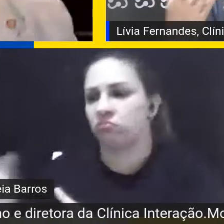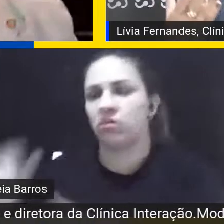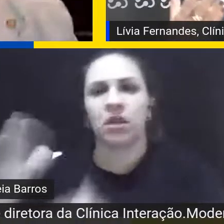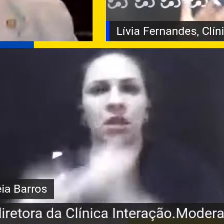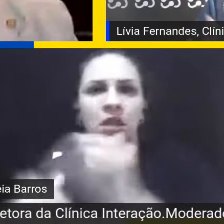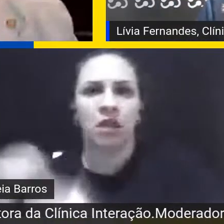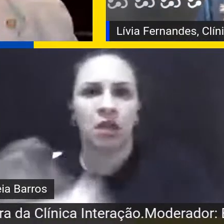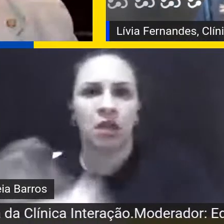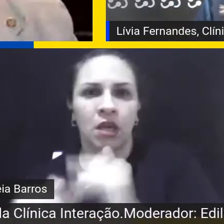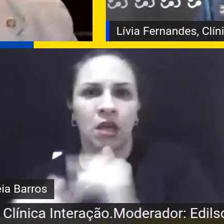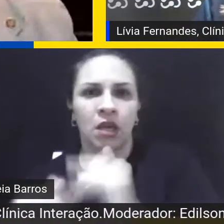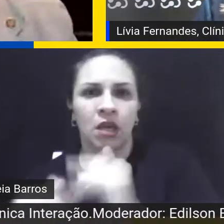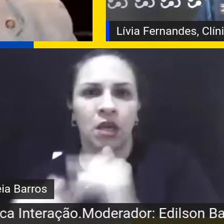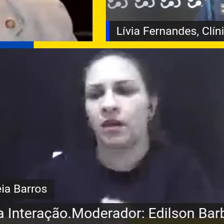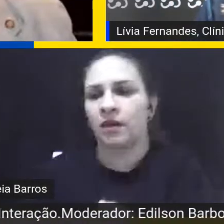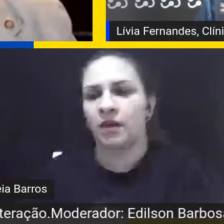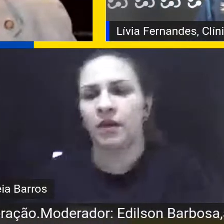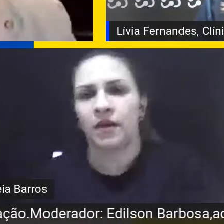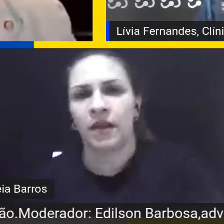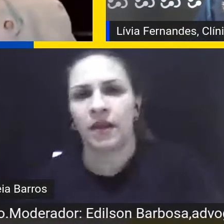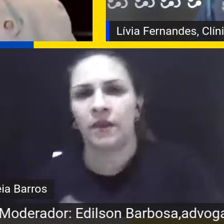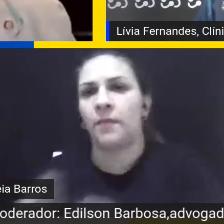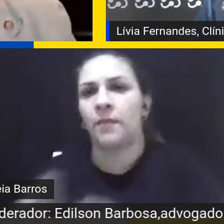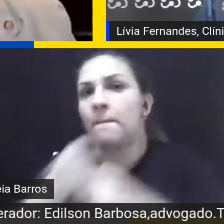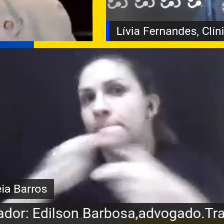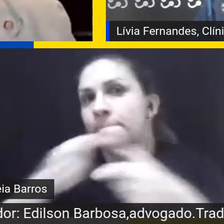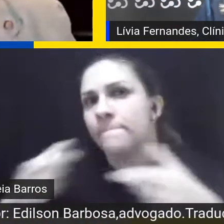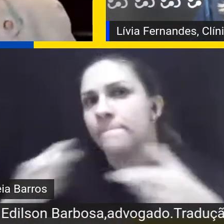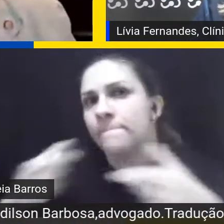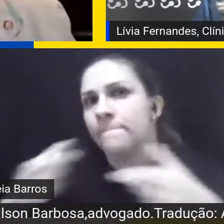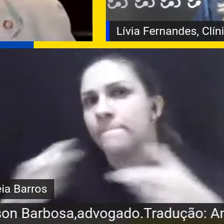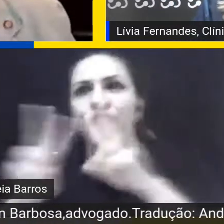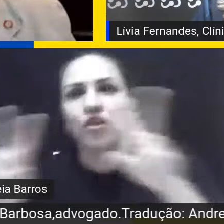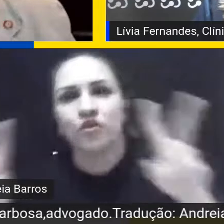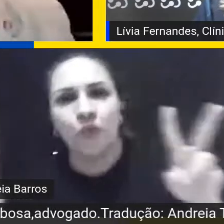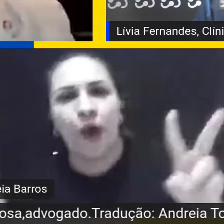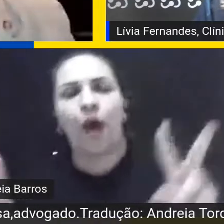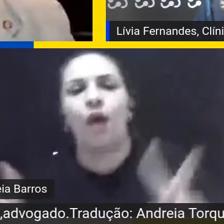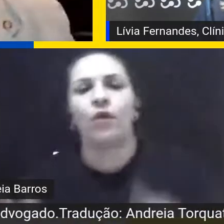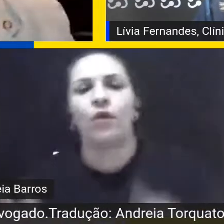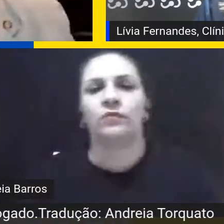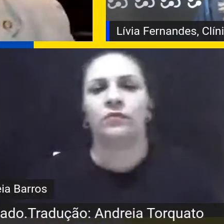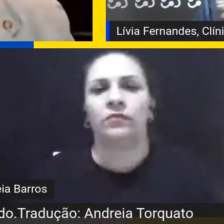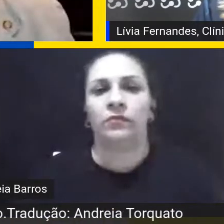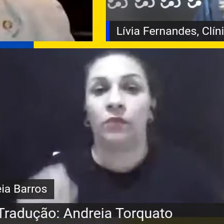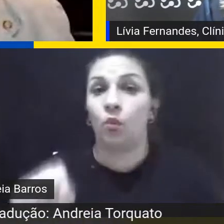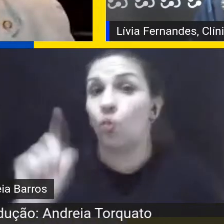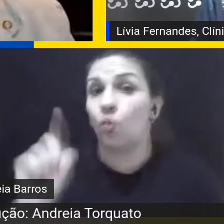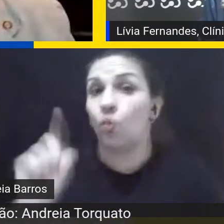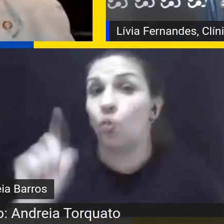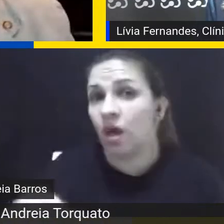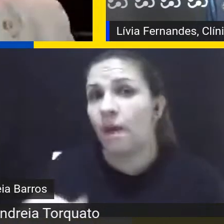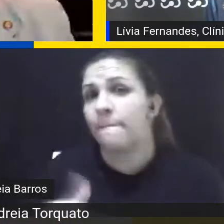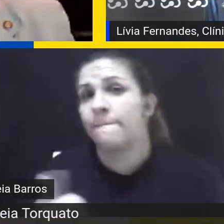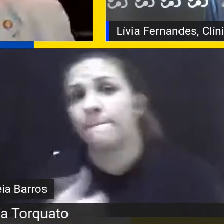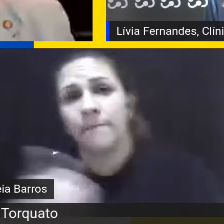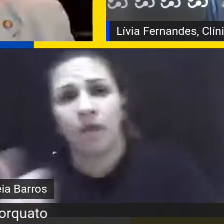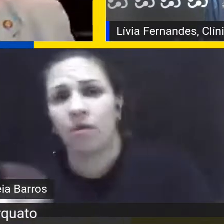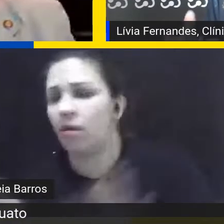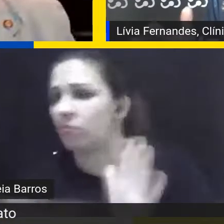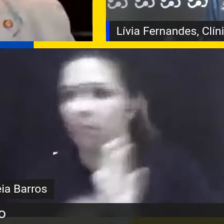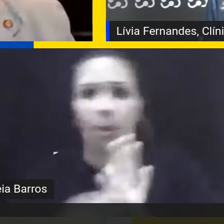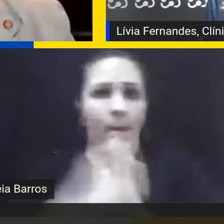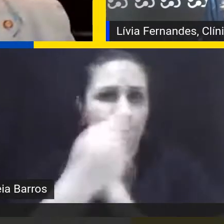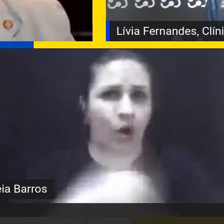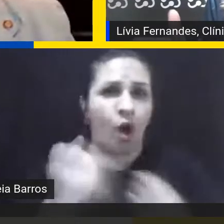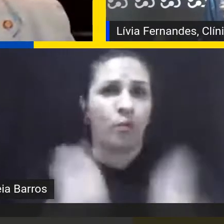esquinha, levanta para poder ampliar o contato visual. Então, o que é o indicado? É o terapeuta conversar com o